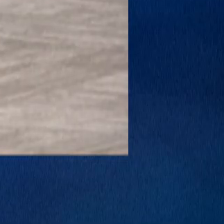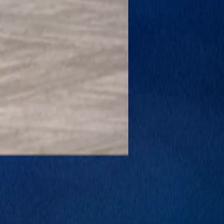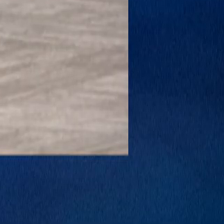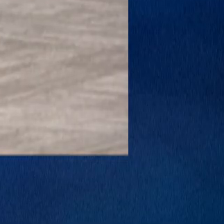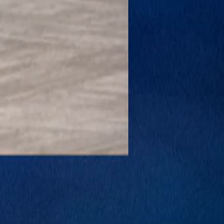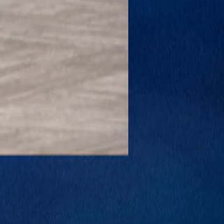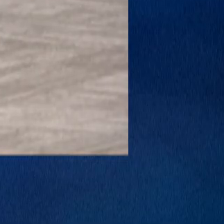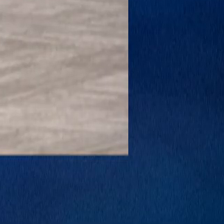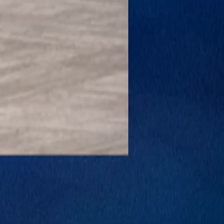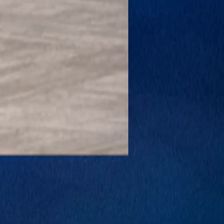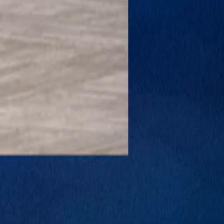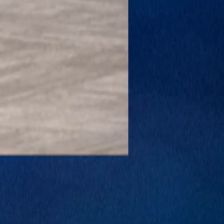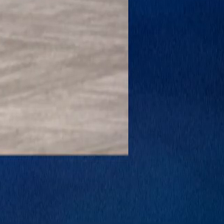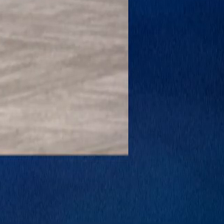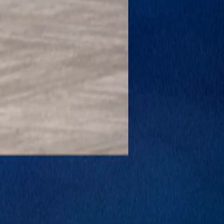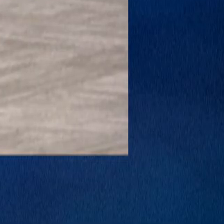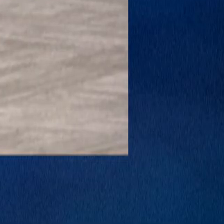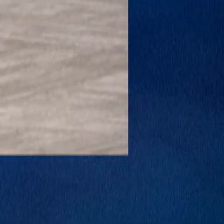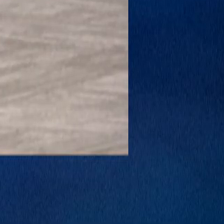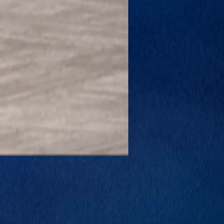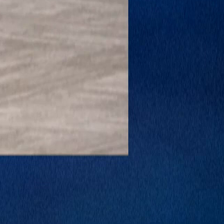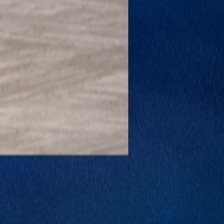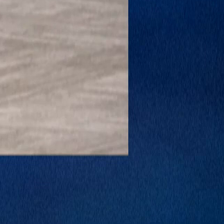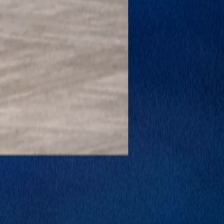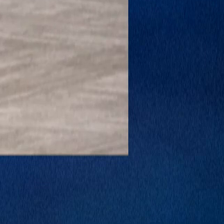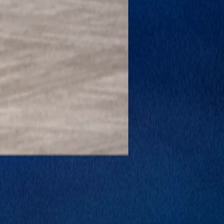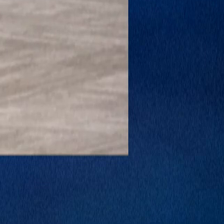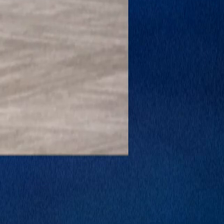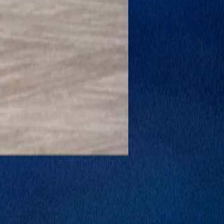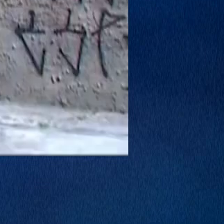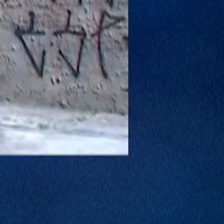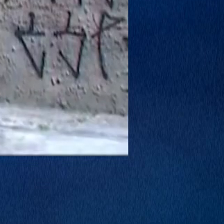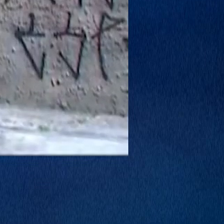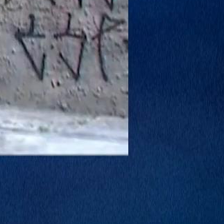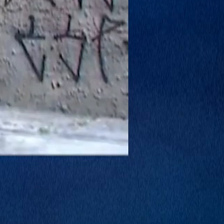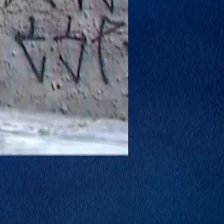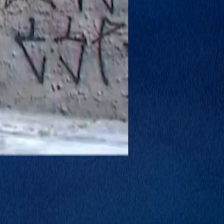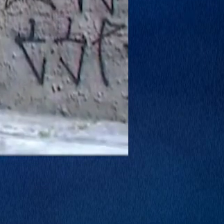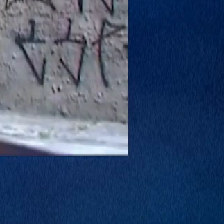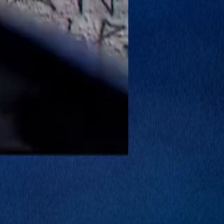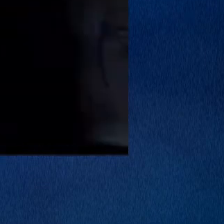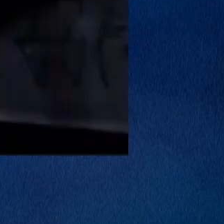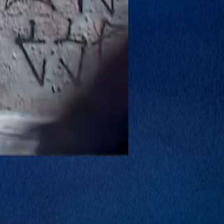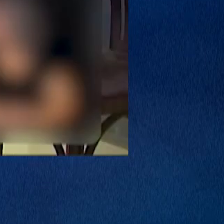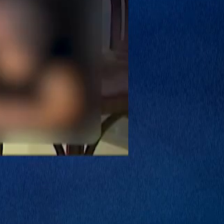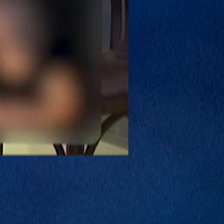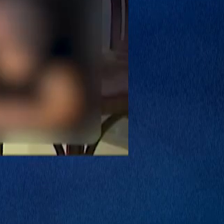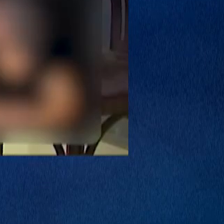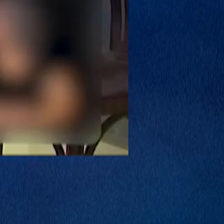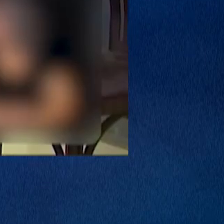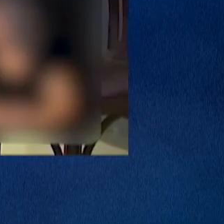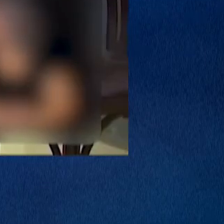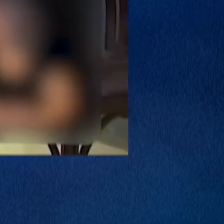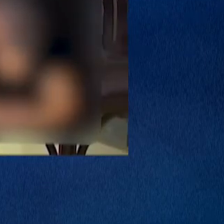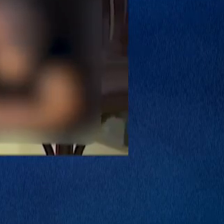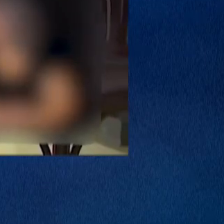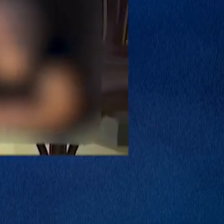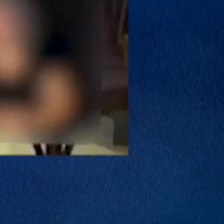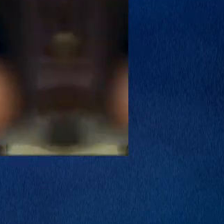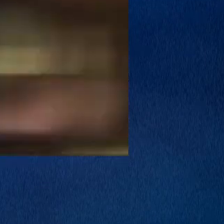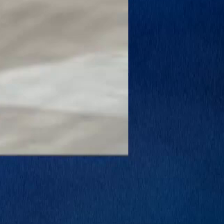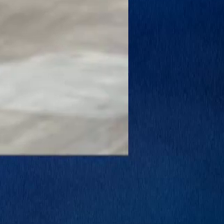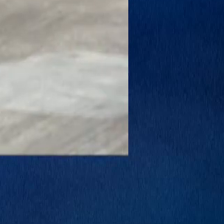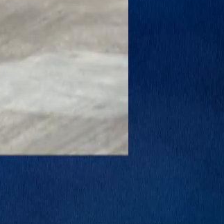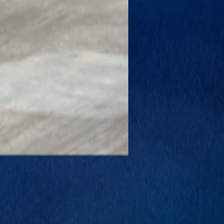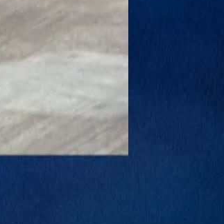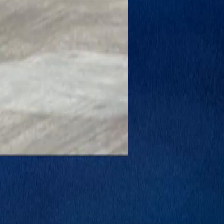Câmara cria frente parlamentar de bares e restaurantes para tratar da fiscalização sobre o barulho desses